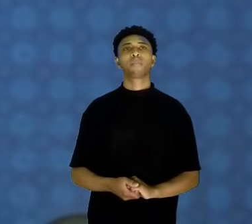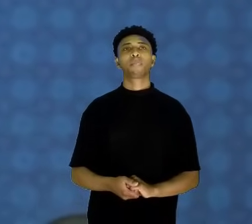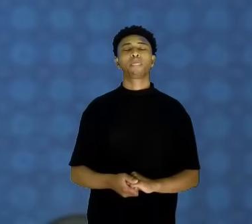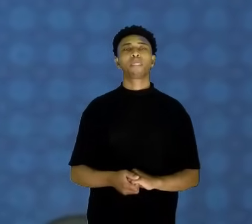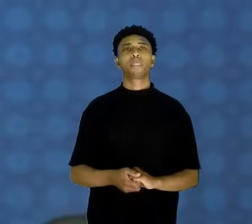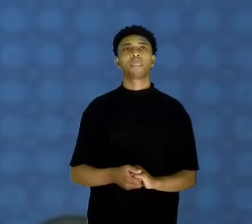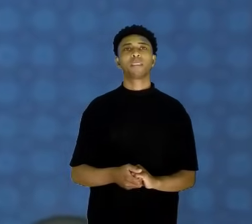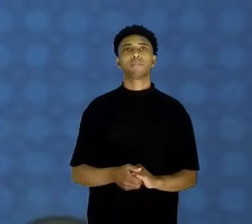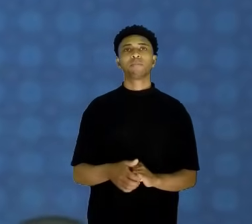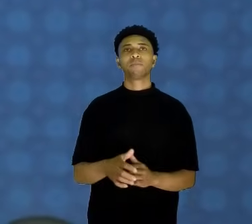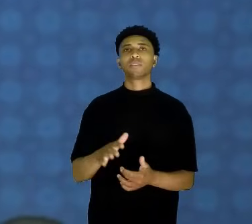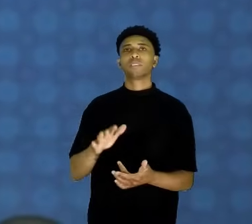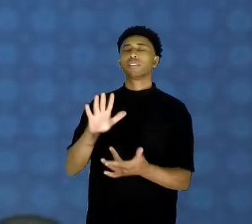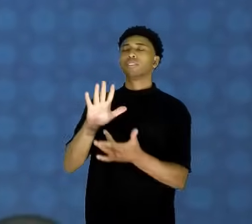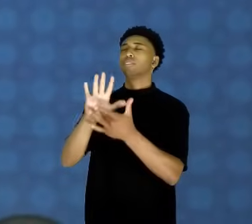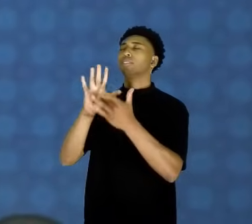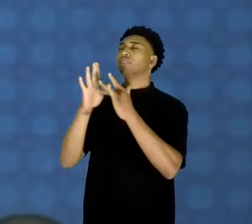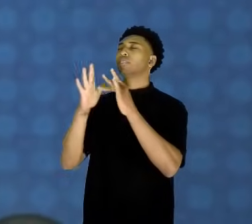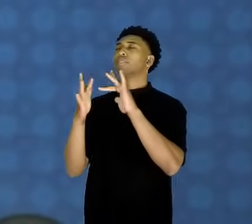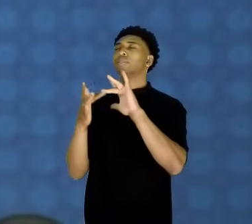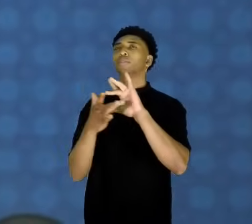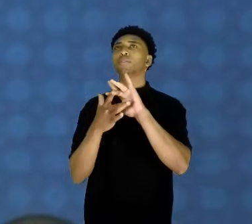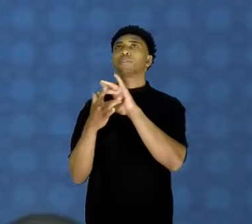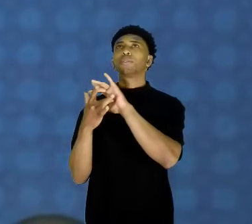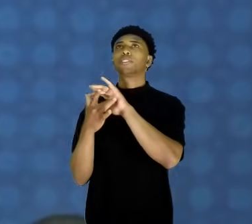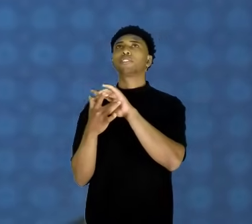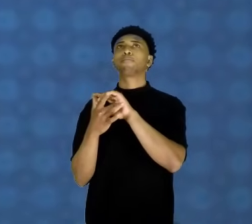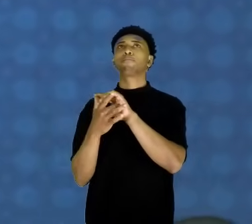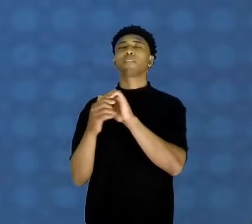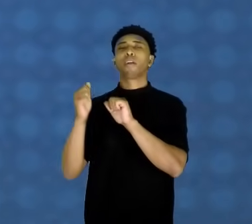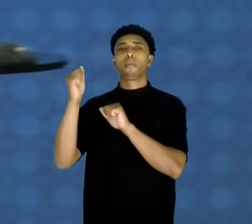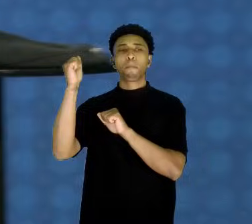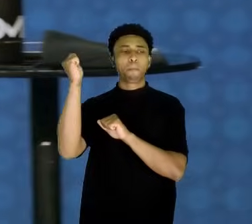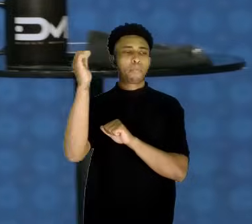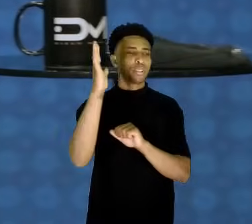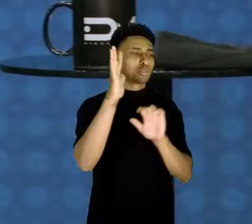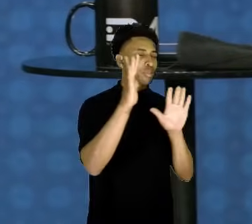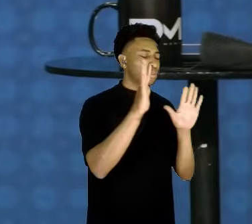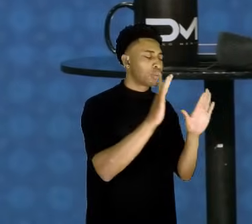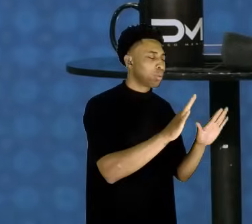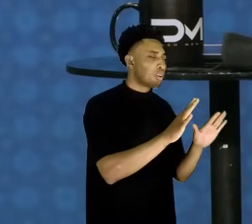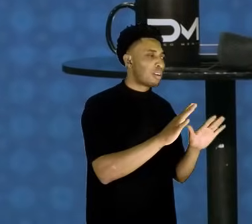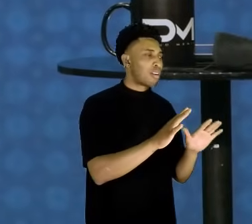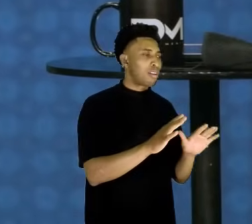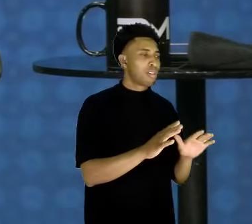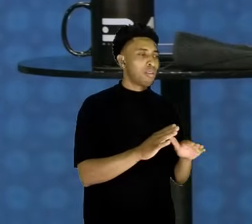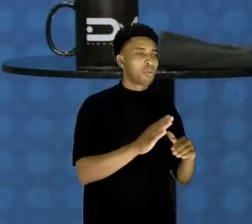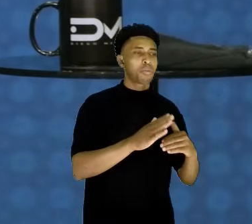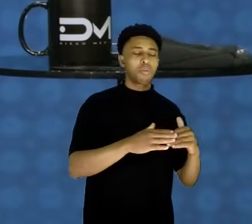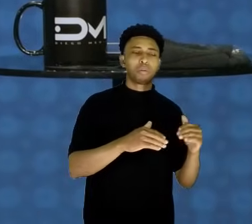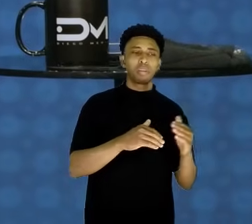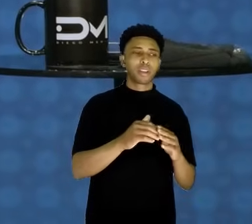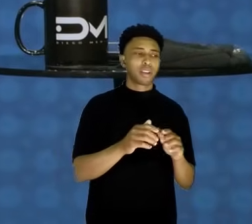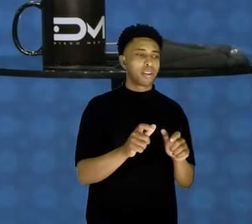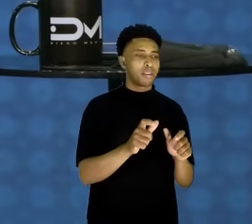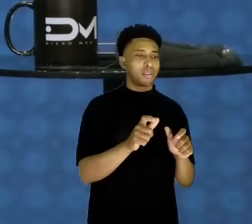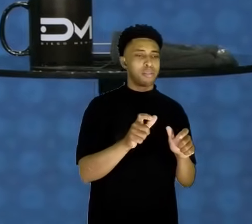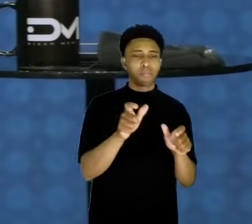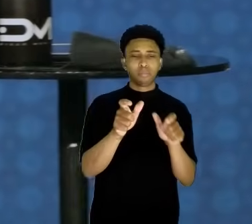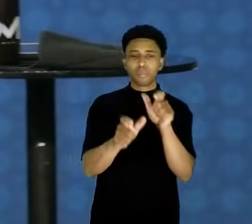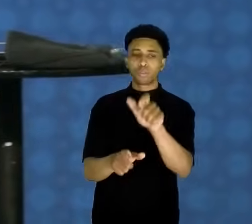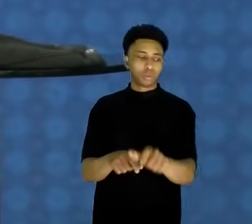você. Se eu tiver que abençoar, eu abençoo um judeu, não você, cananeia. Você